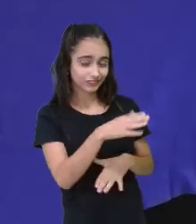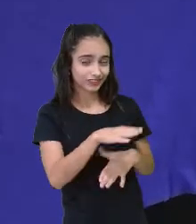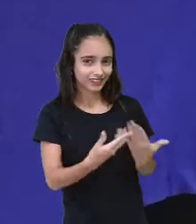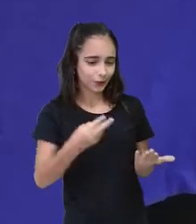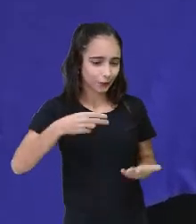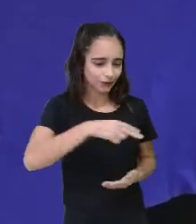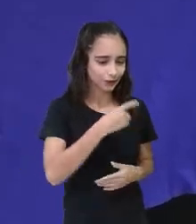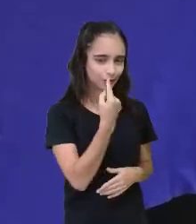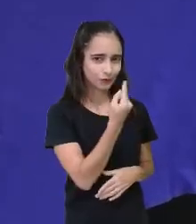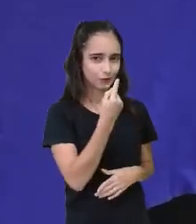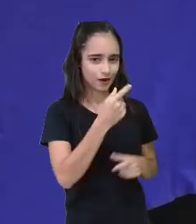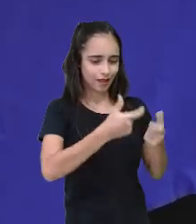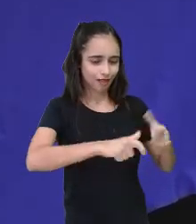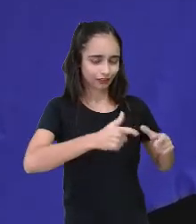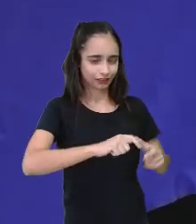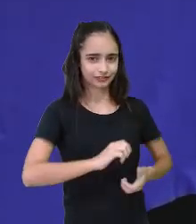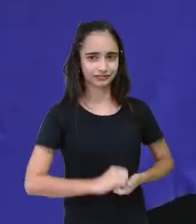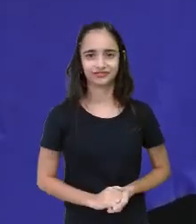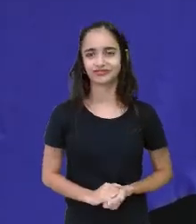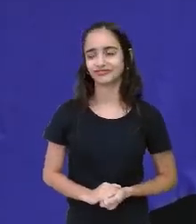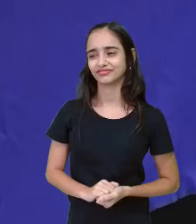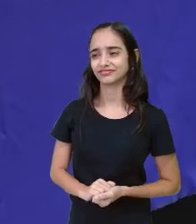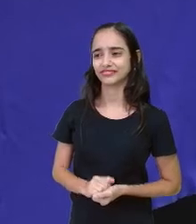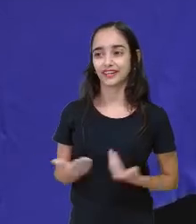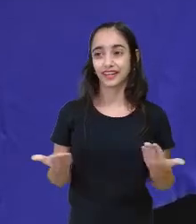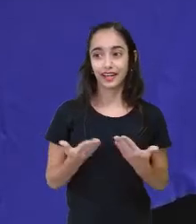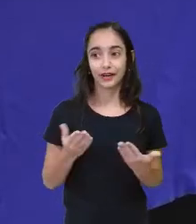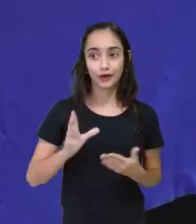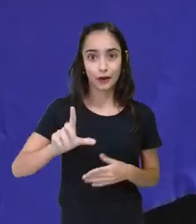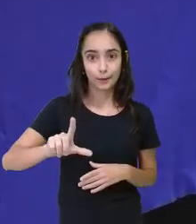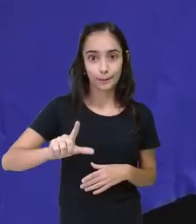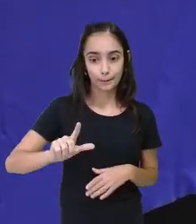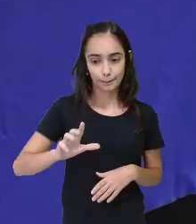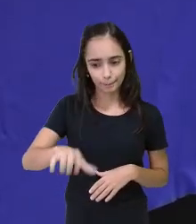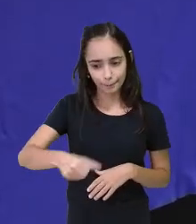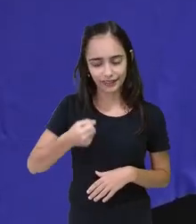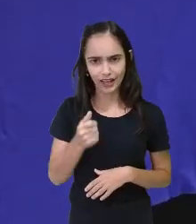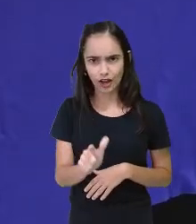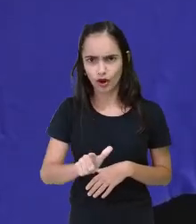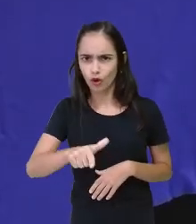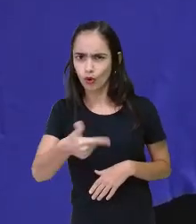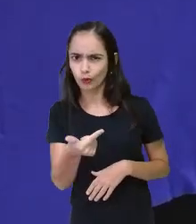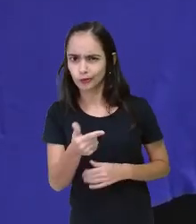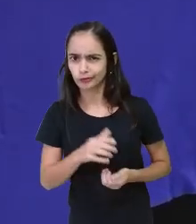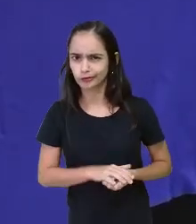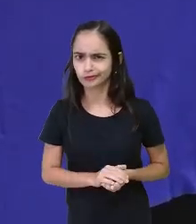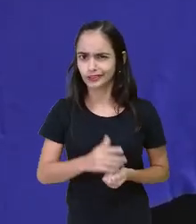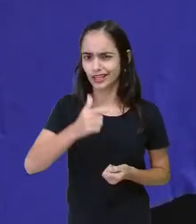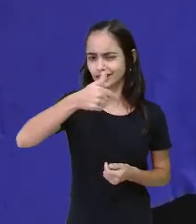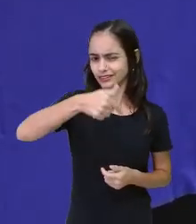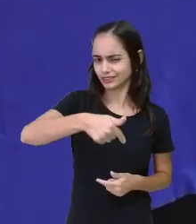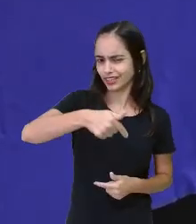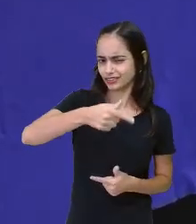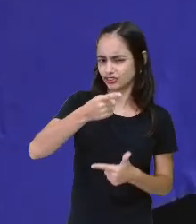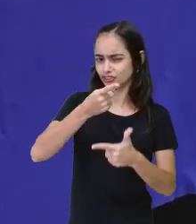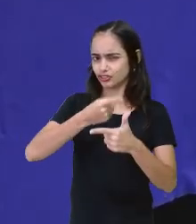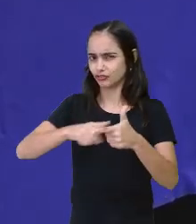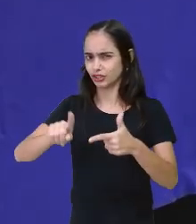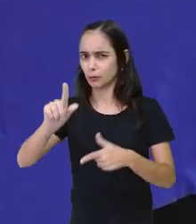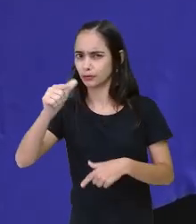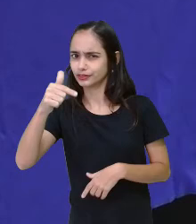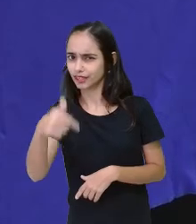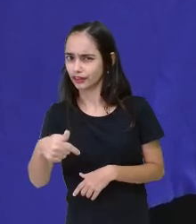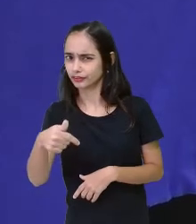vez. Vou agora tirar aqui, ó. 7 dividido por